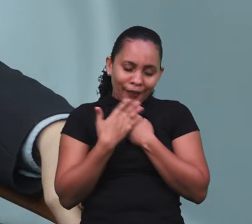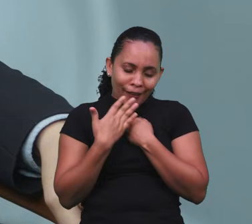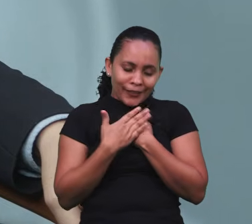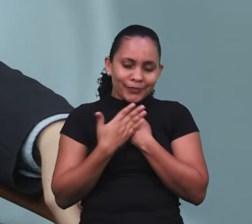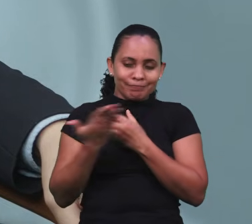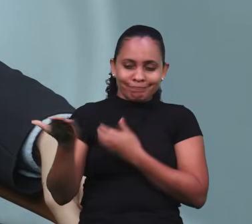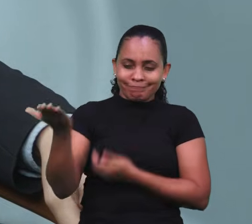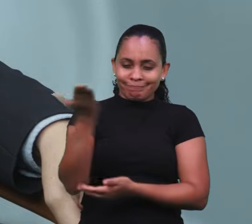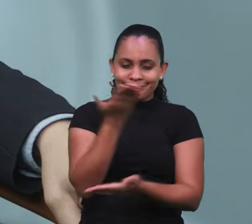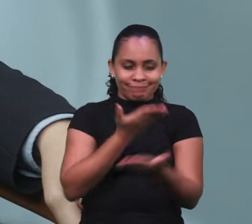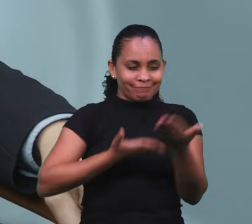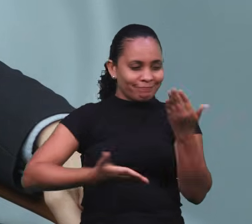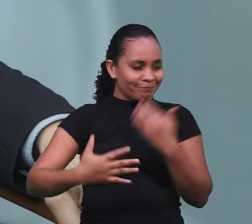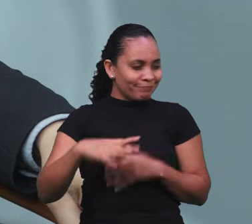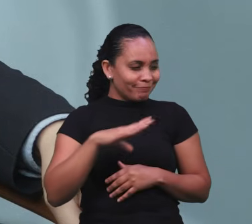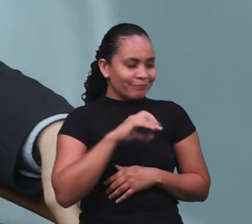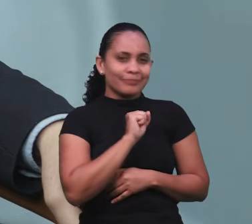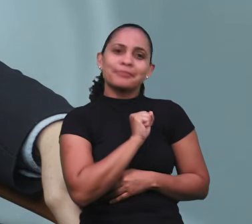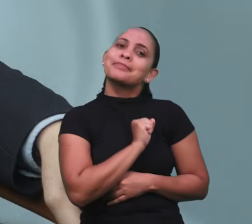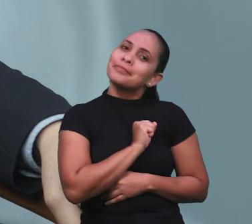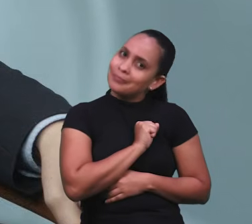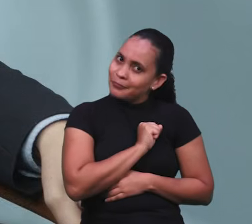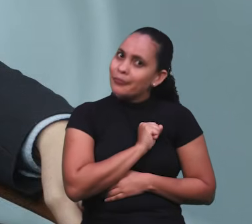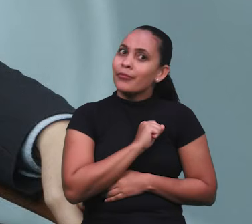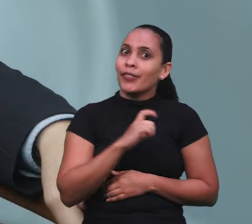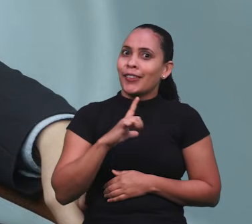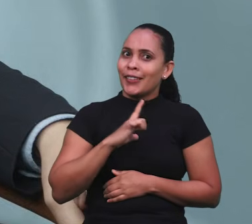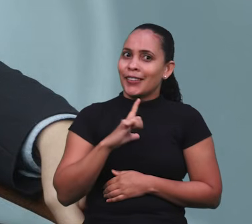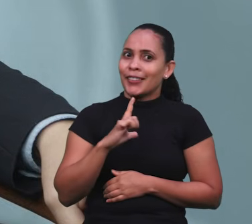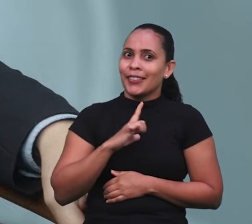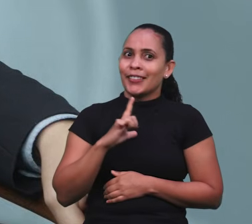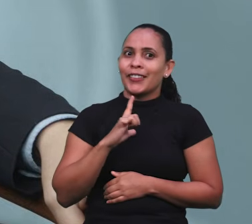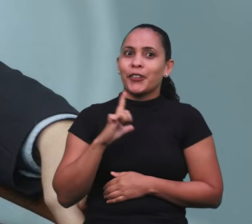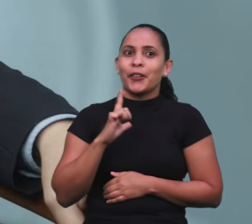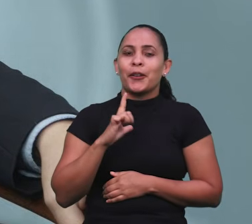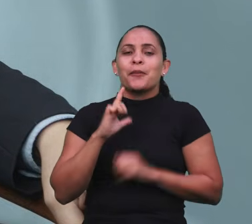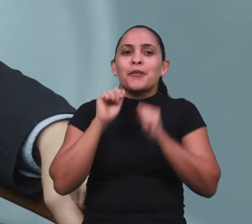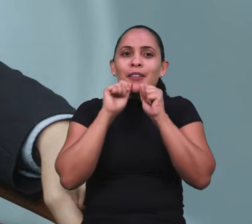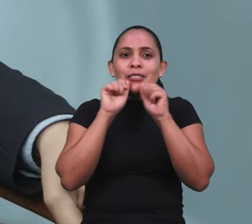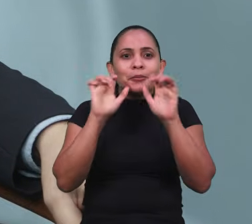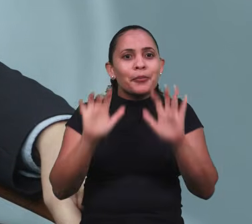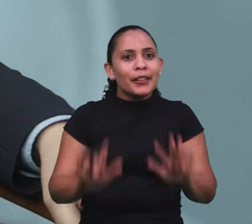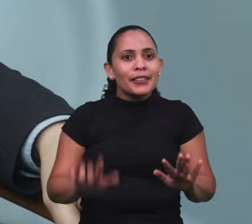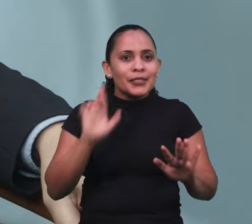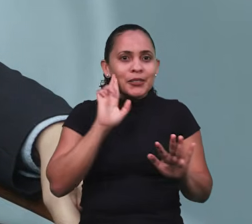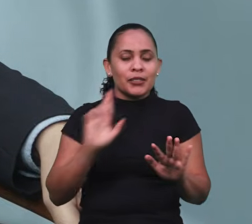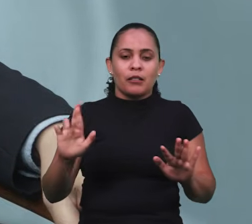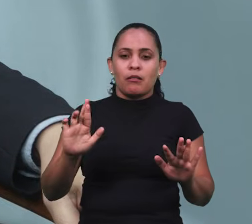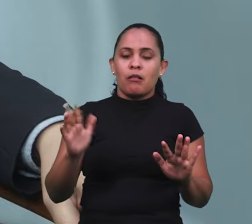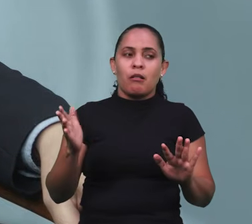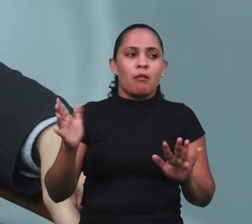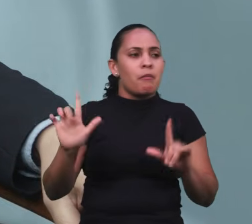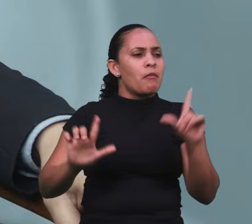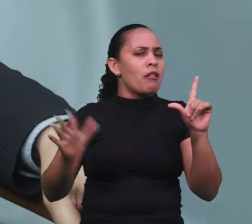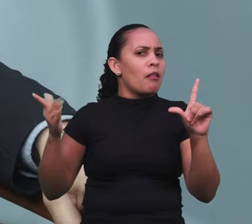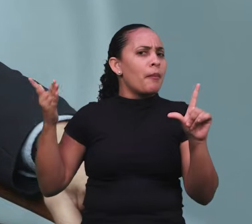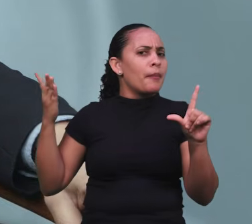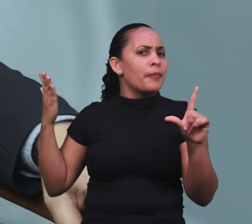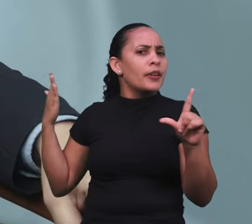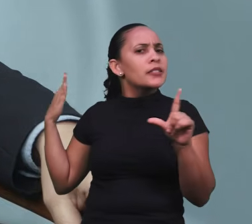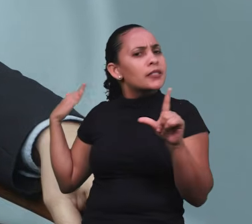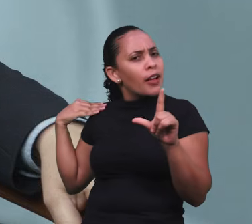igreja, o carinho um com o outro, o amor um com o outro e novas vidas. Se achegando, como nós falamos em programas